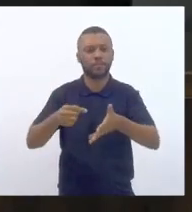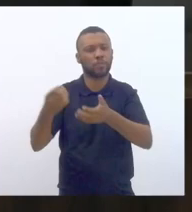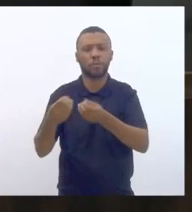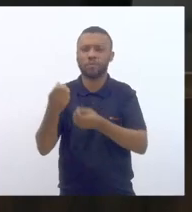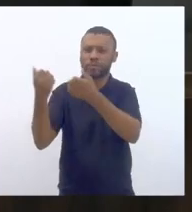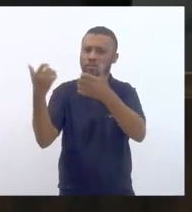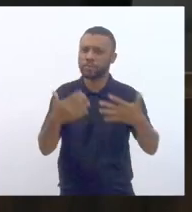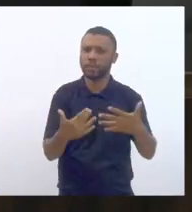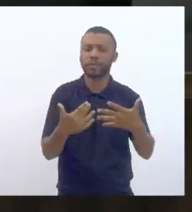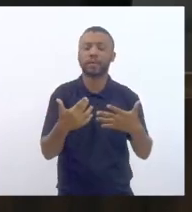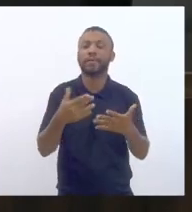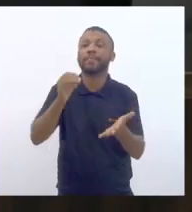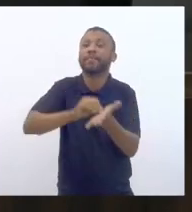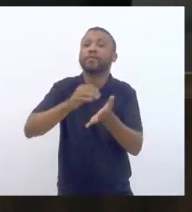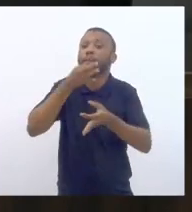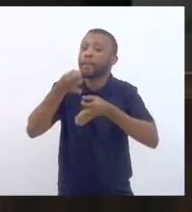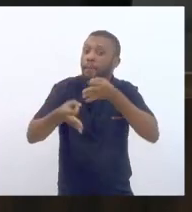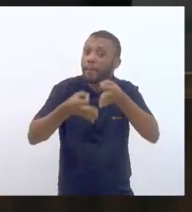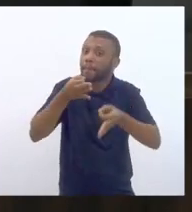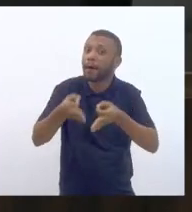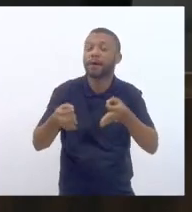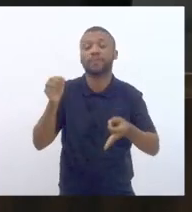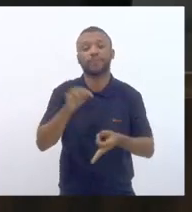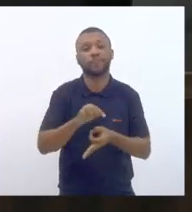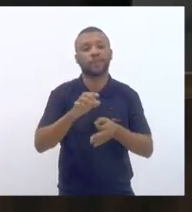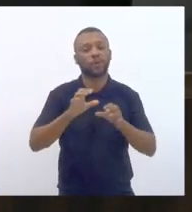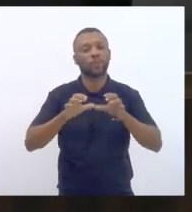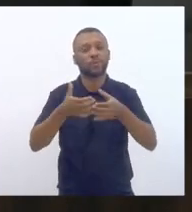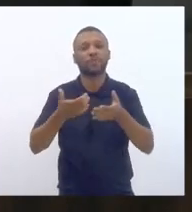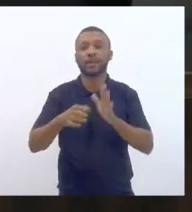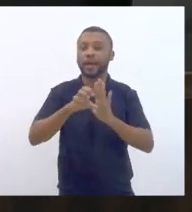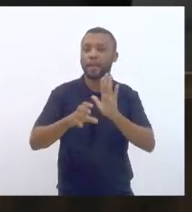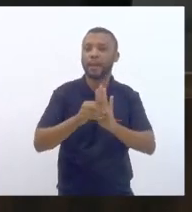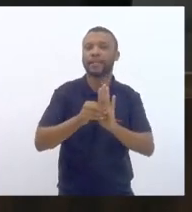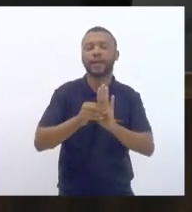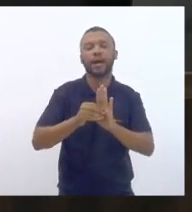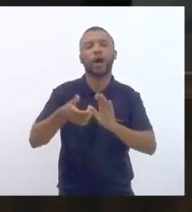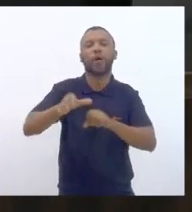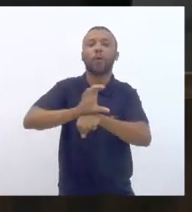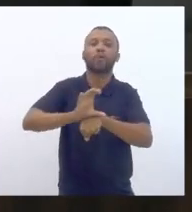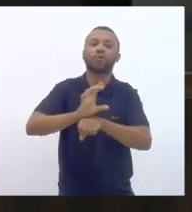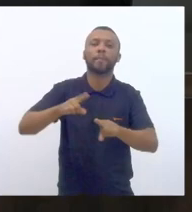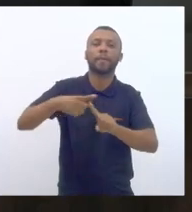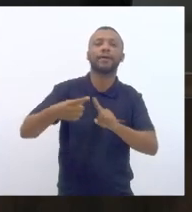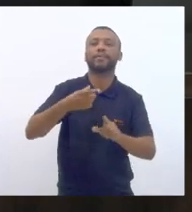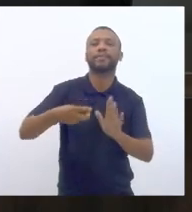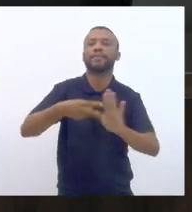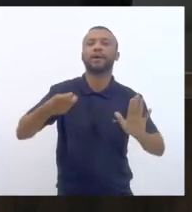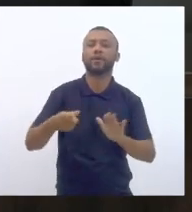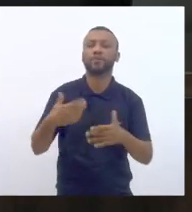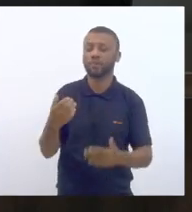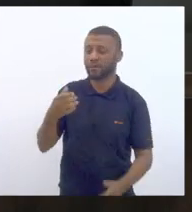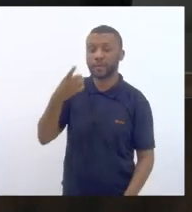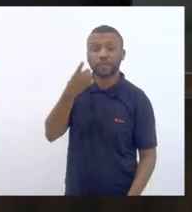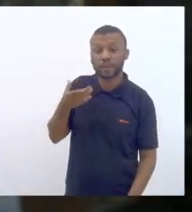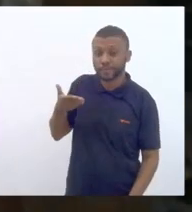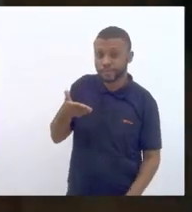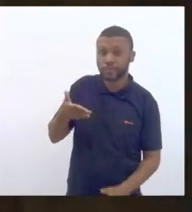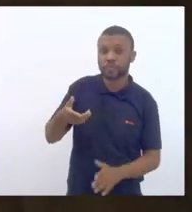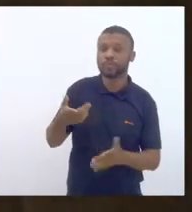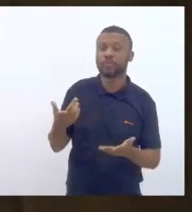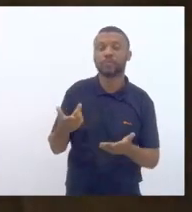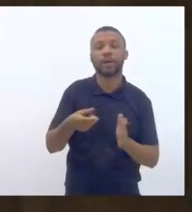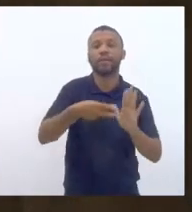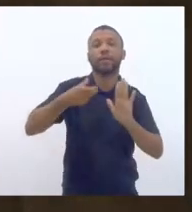menciona. Pendendo de parecer da Comissão de Emendas Constitucionais e Vetos. Qual é o parecer, deputado Marcelo Dino? Pela derrubada,